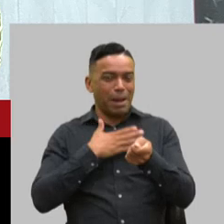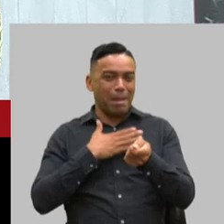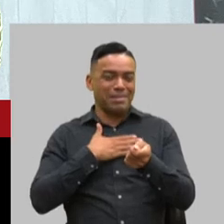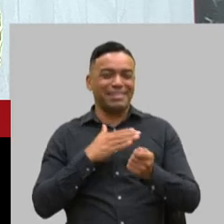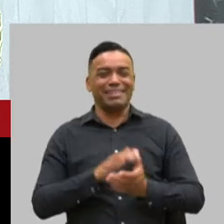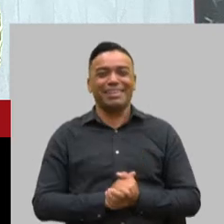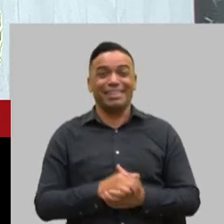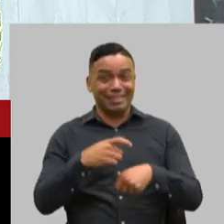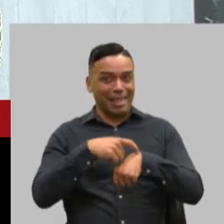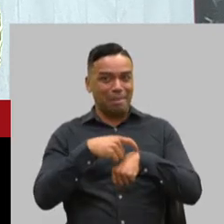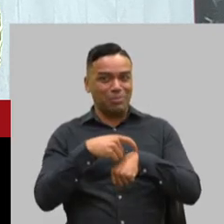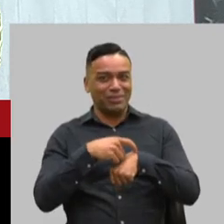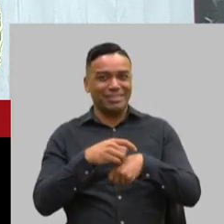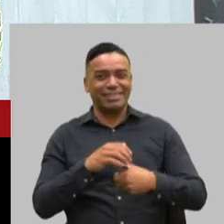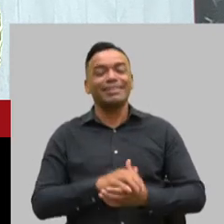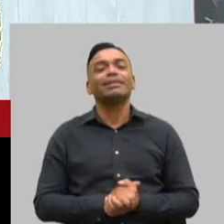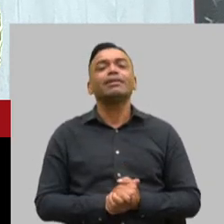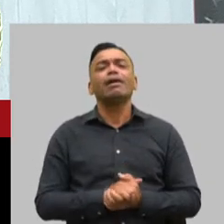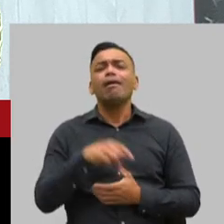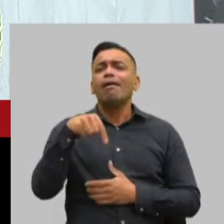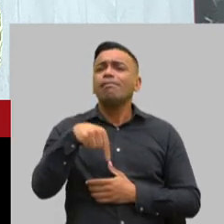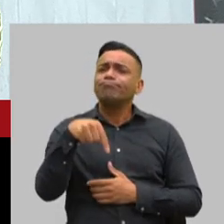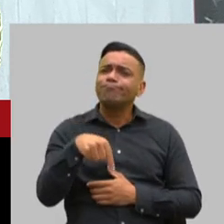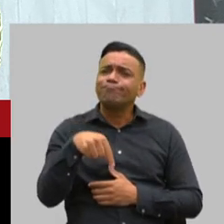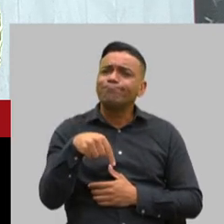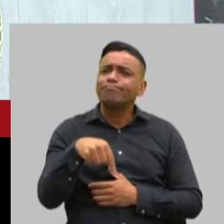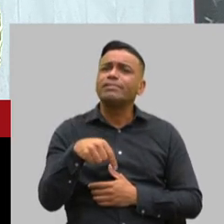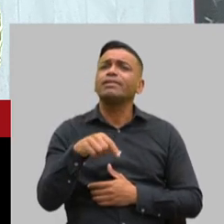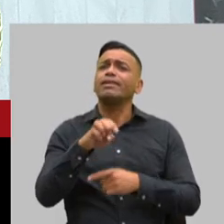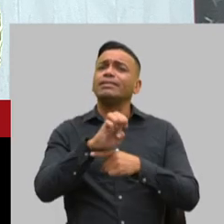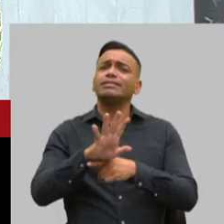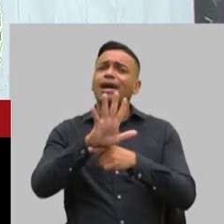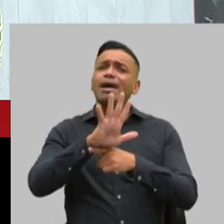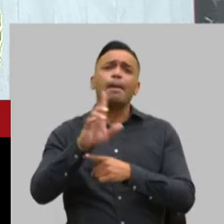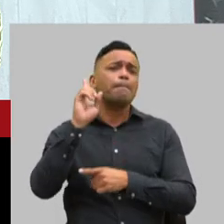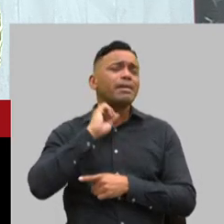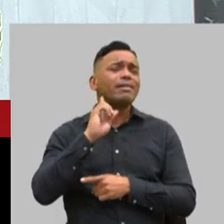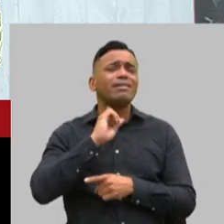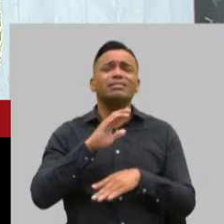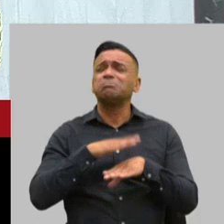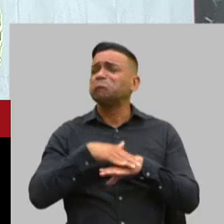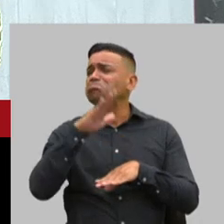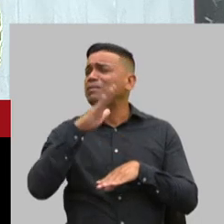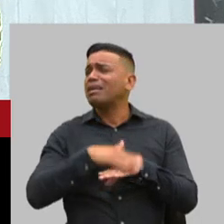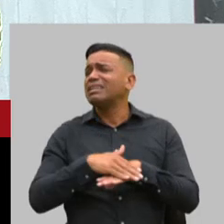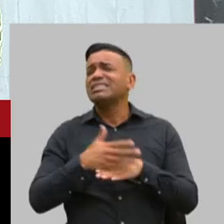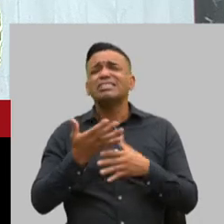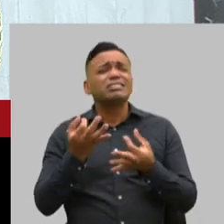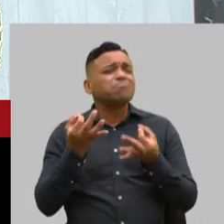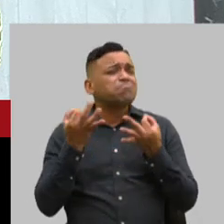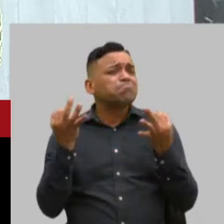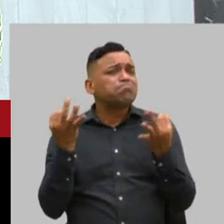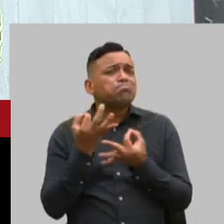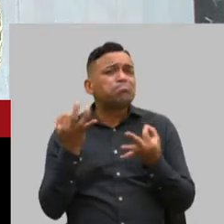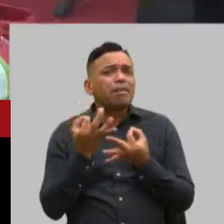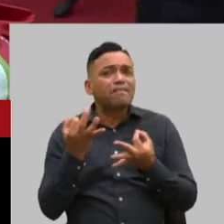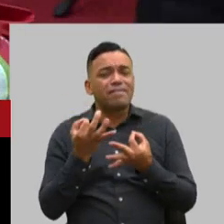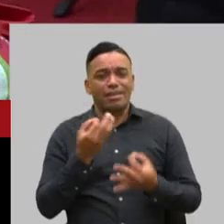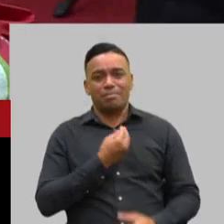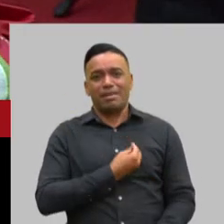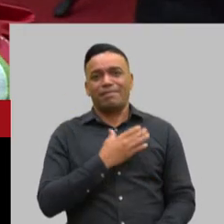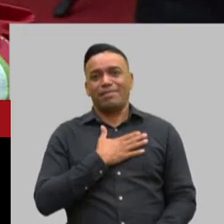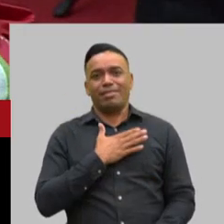Construí aqui uma coisa que eu acho que é mais preciosa da vida, que eu considero da minha